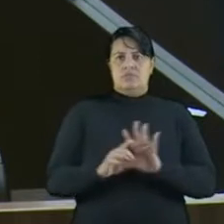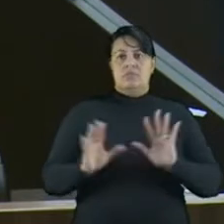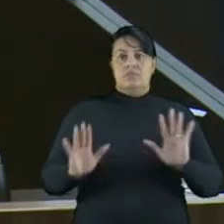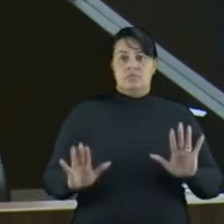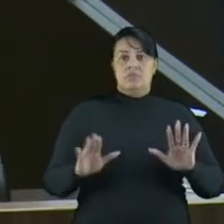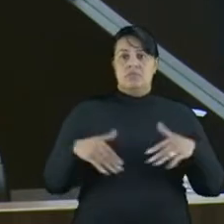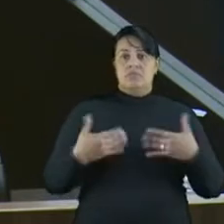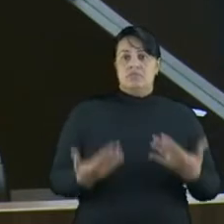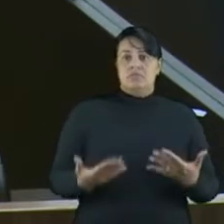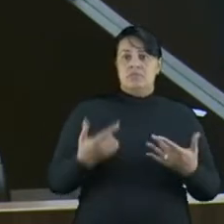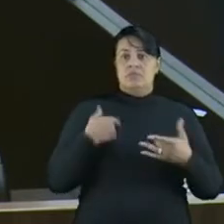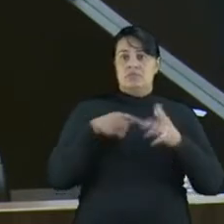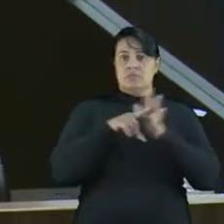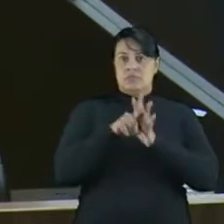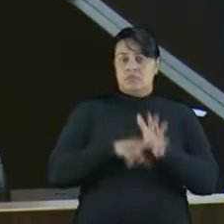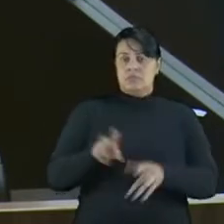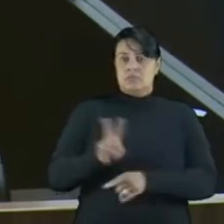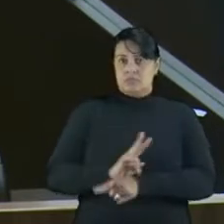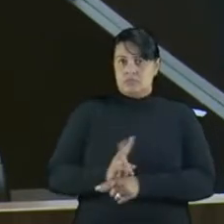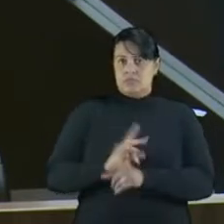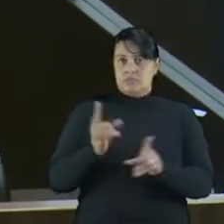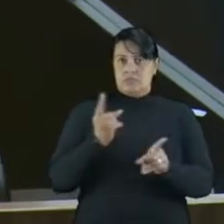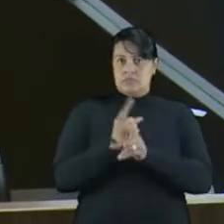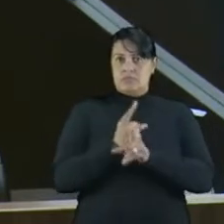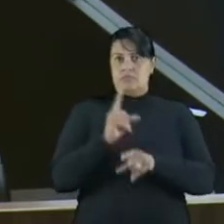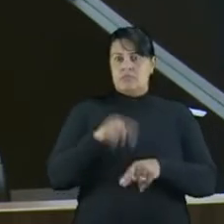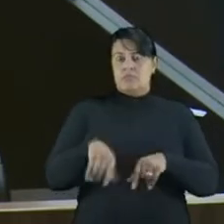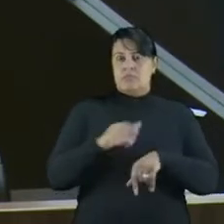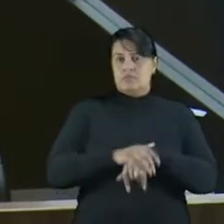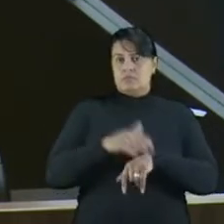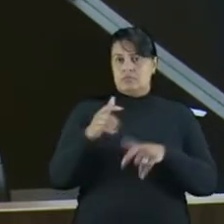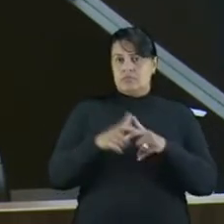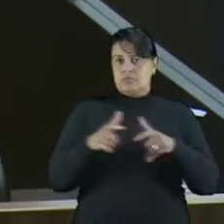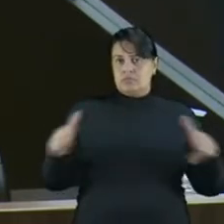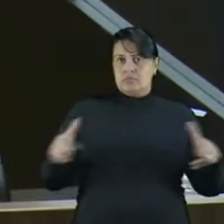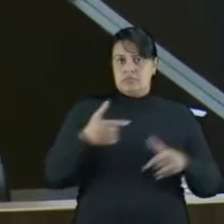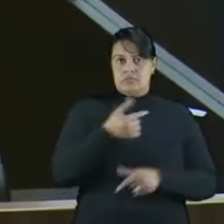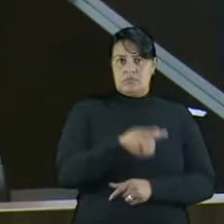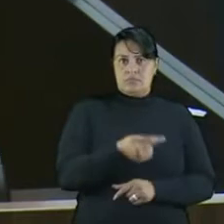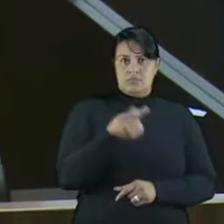cenário, a fiscalização constatou que a maioria das organizações públicas federais,